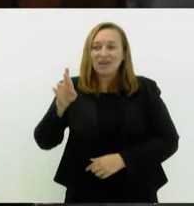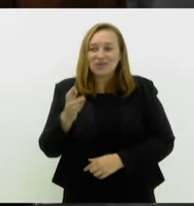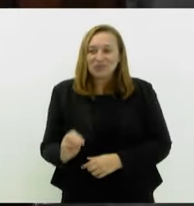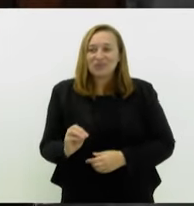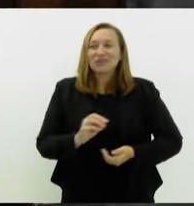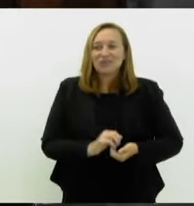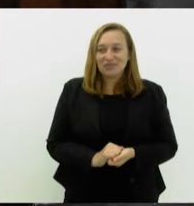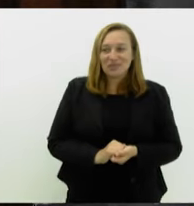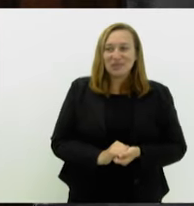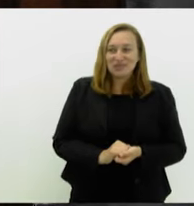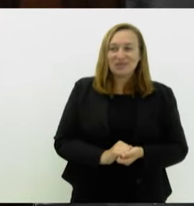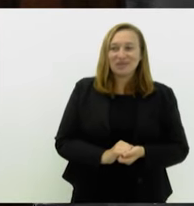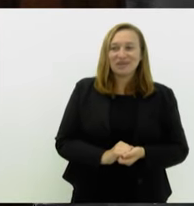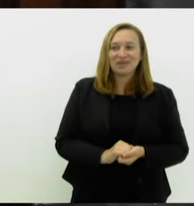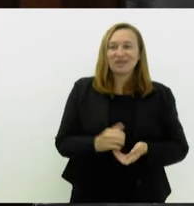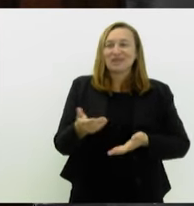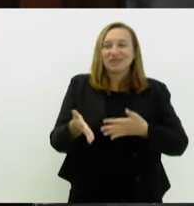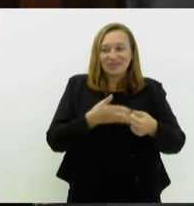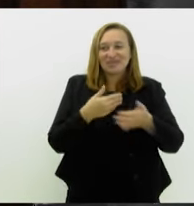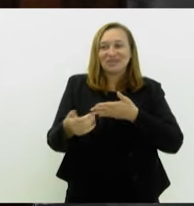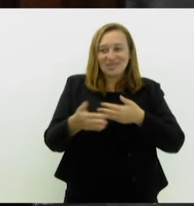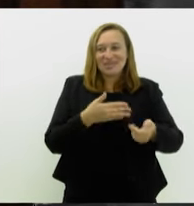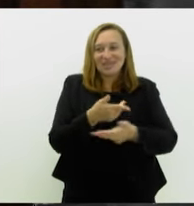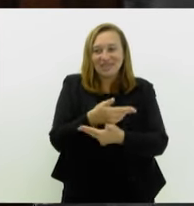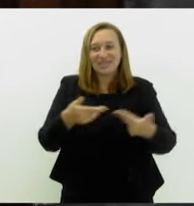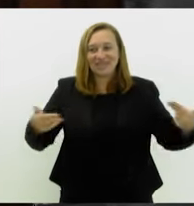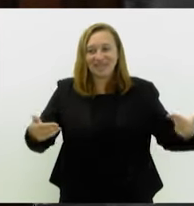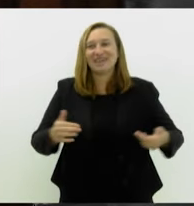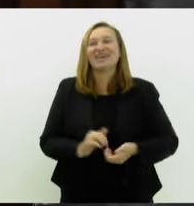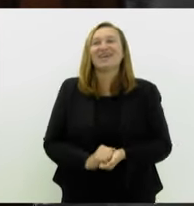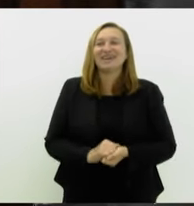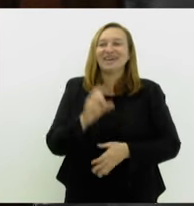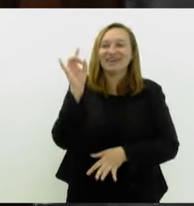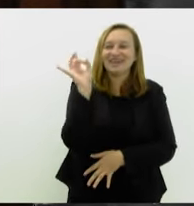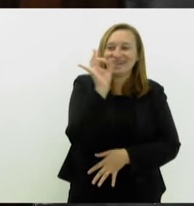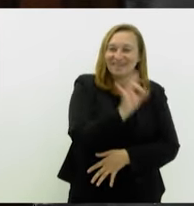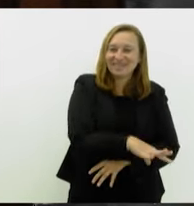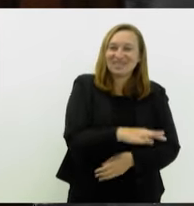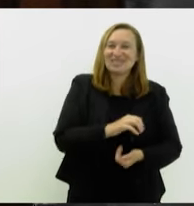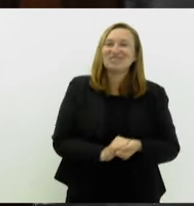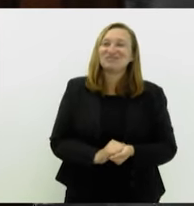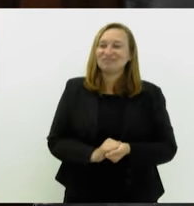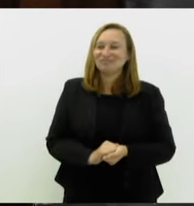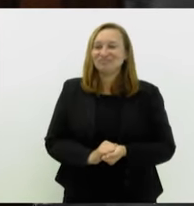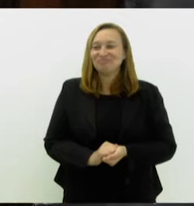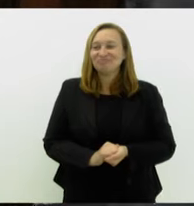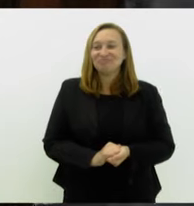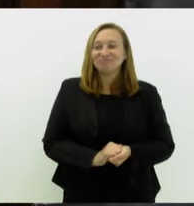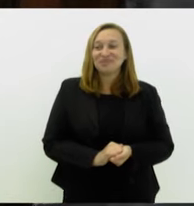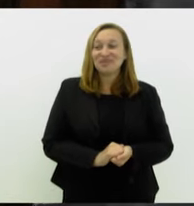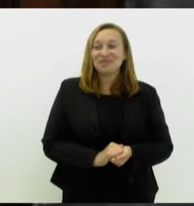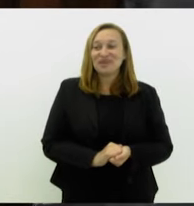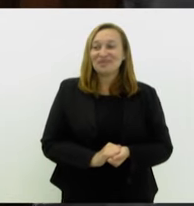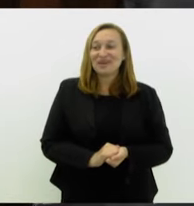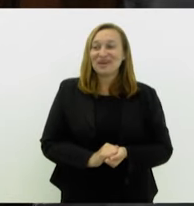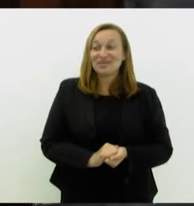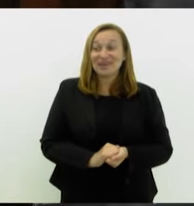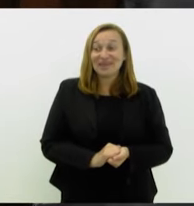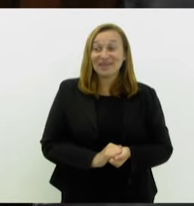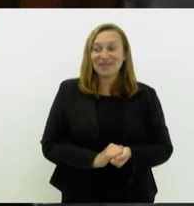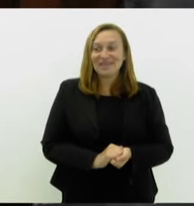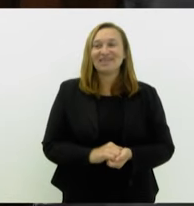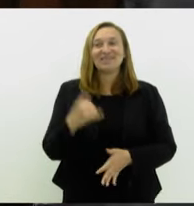que cuidar e observar como essa criança tá nascendo e por último é um ponto muito importante para todas nós a